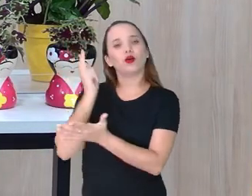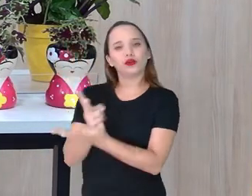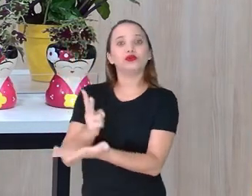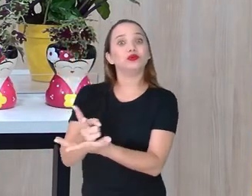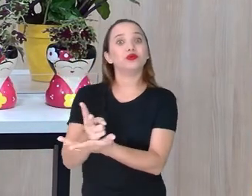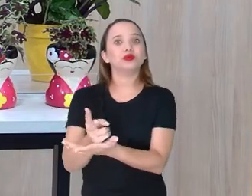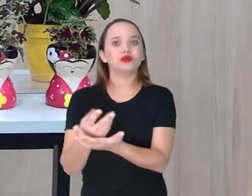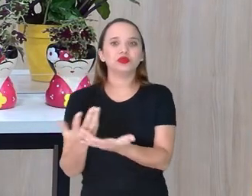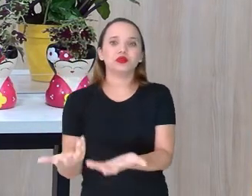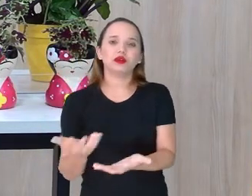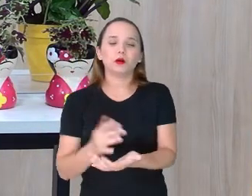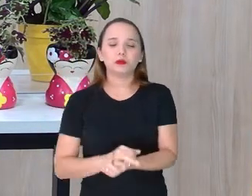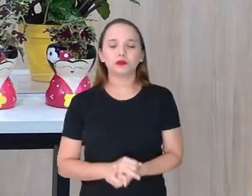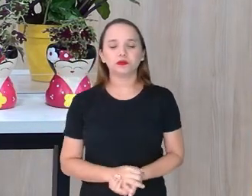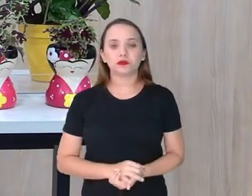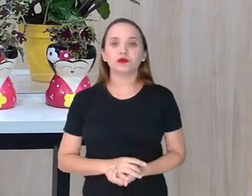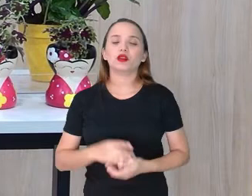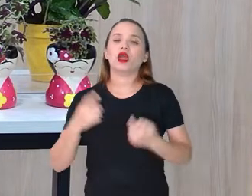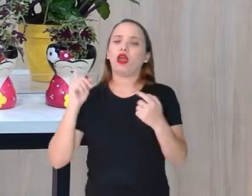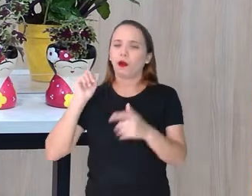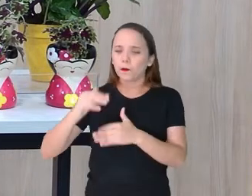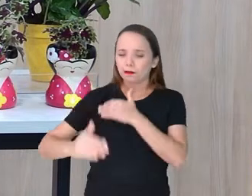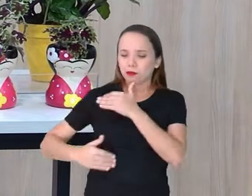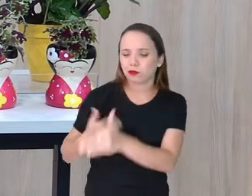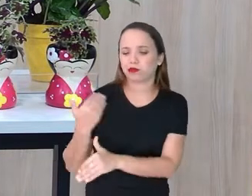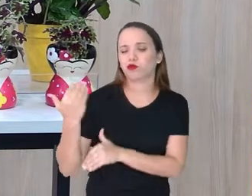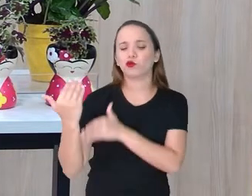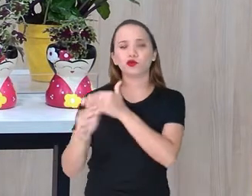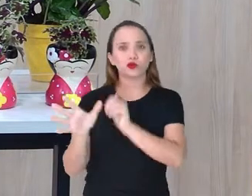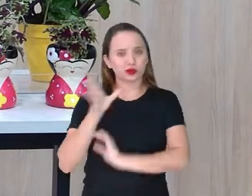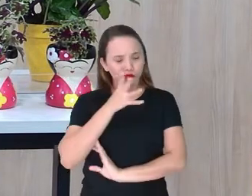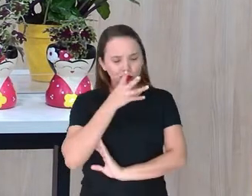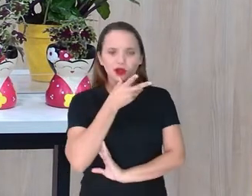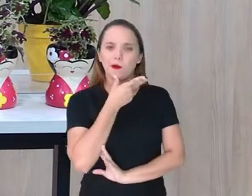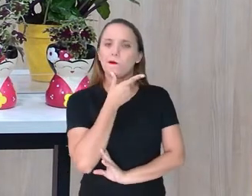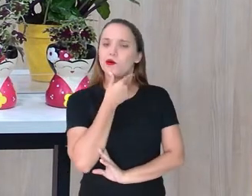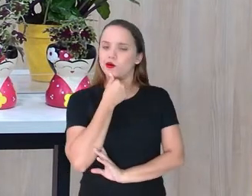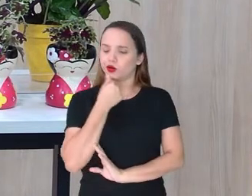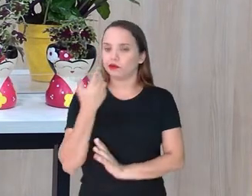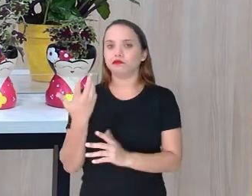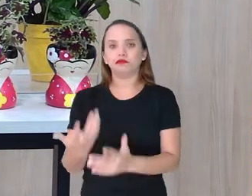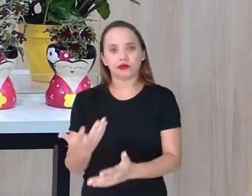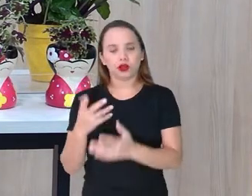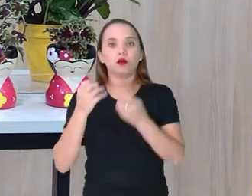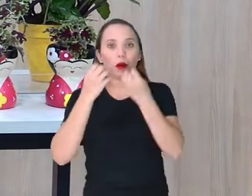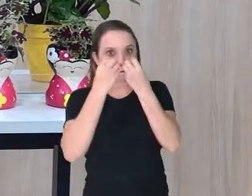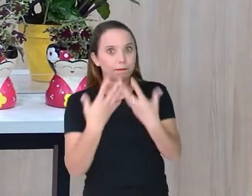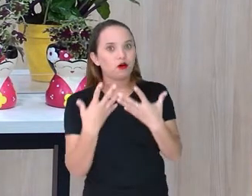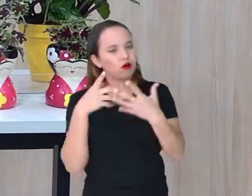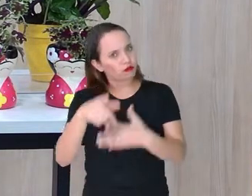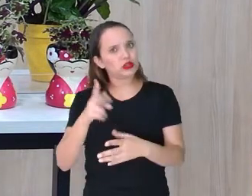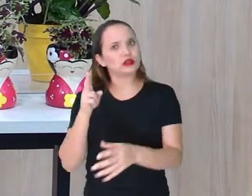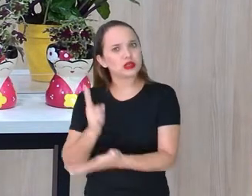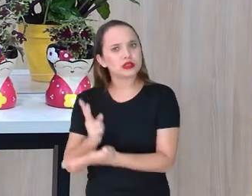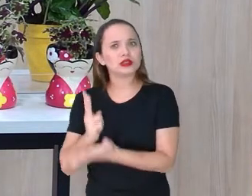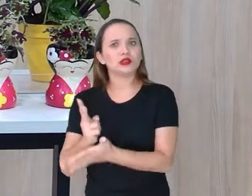ela cresça, para que ela vá se desenvolvendo, demora um certo período. Então, é muito bom que você sempre preserve o meio